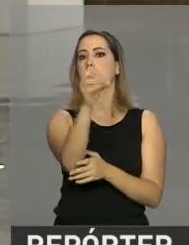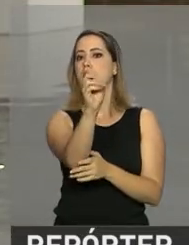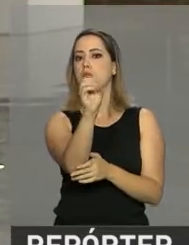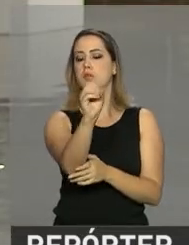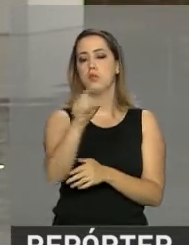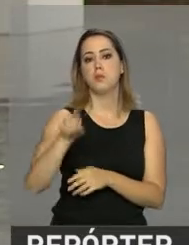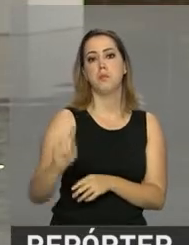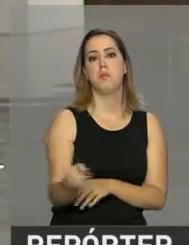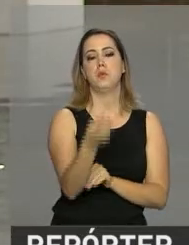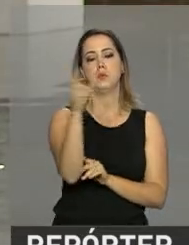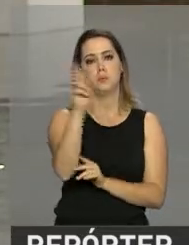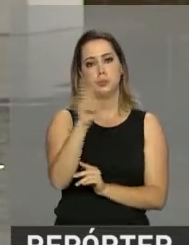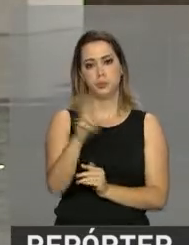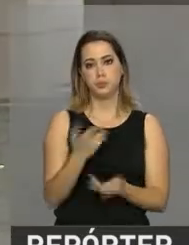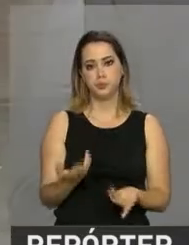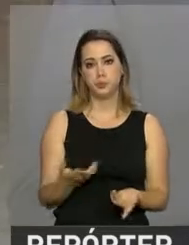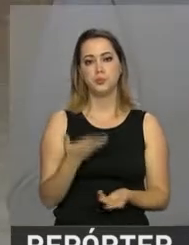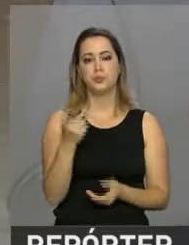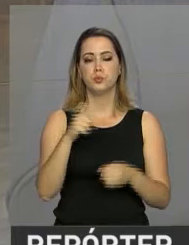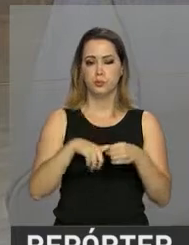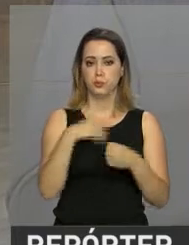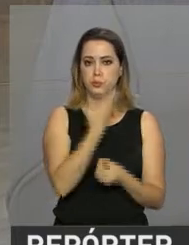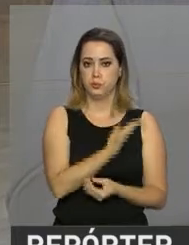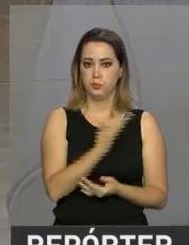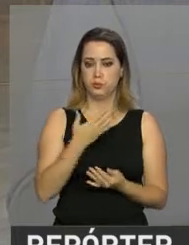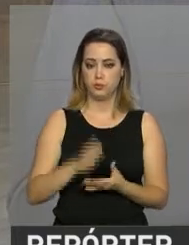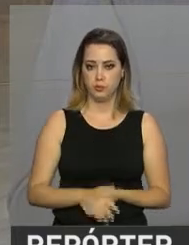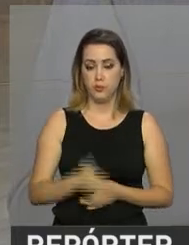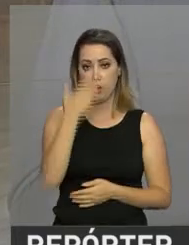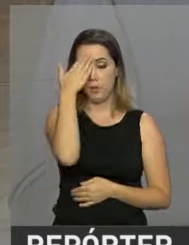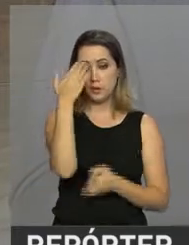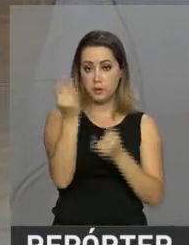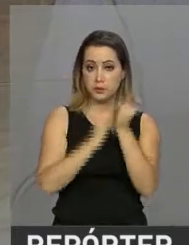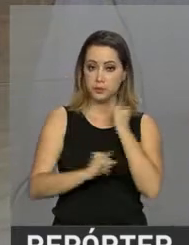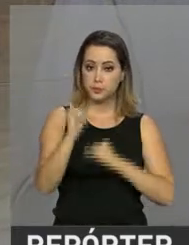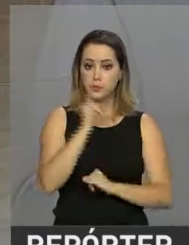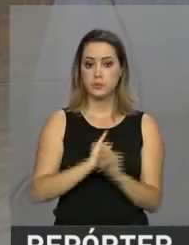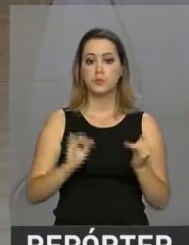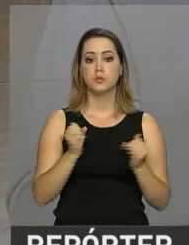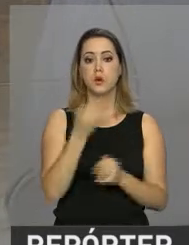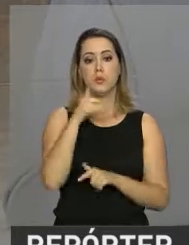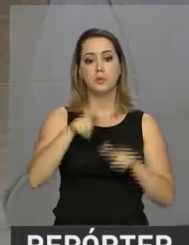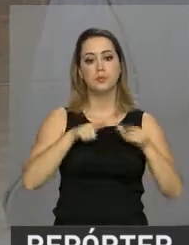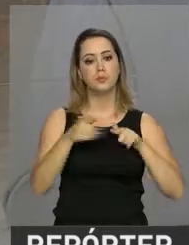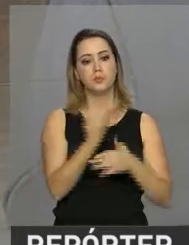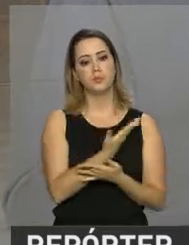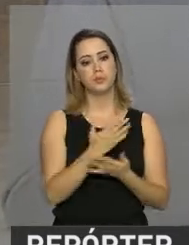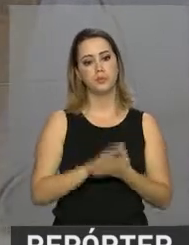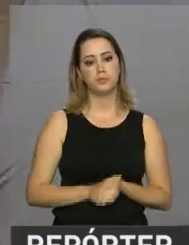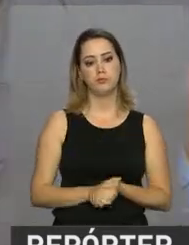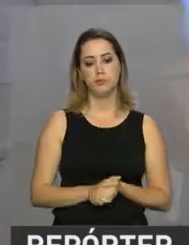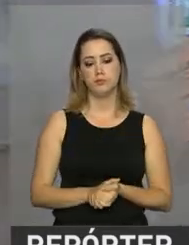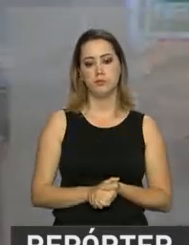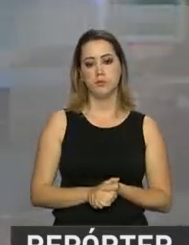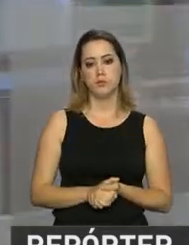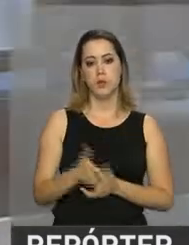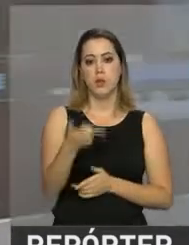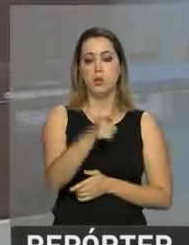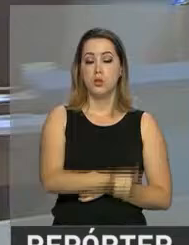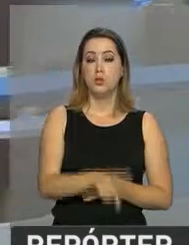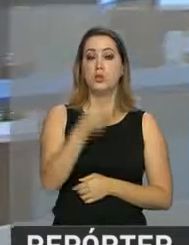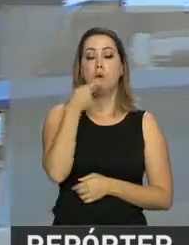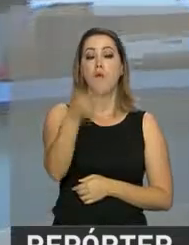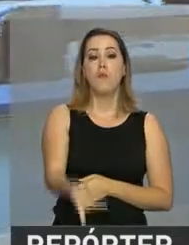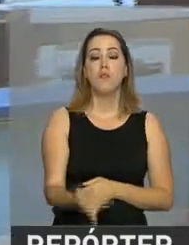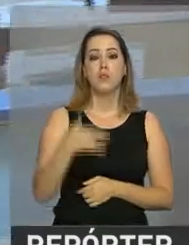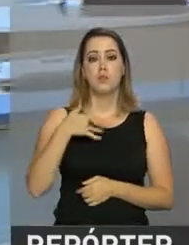mil reais. Eu volto com você no estúdio, Zé Luiz. Obrigado, Paulo Lassalve, pelas informações. Bom trabalho por aí. Ainda falando sobre saúde,